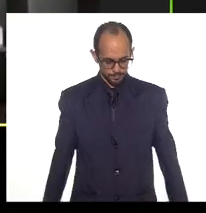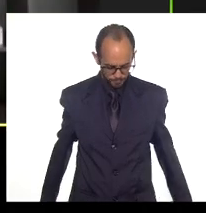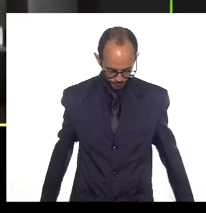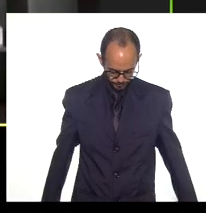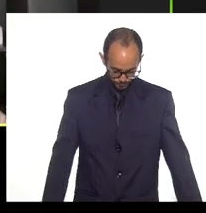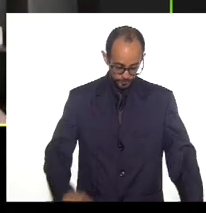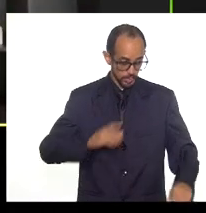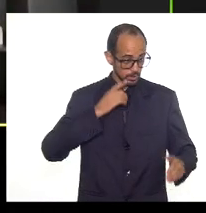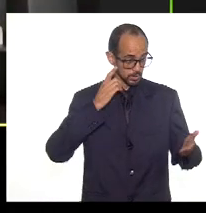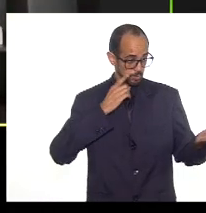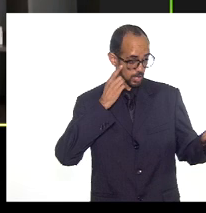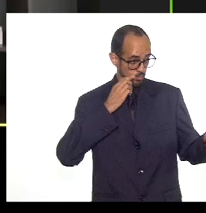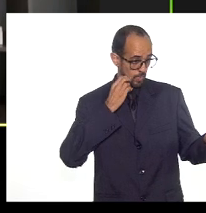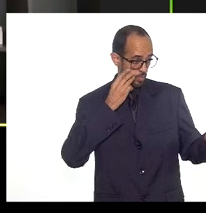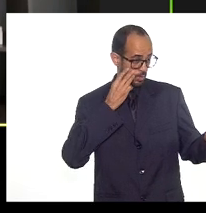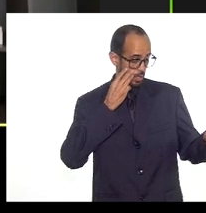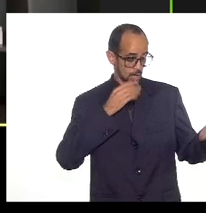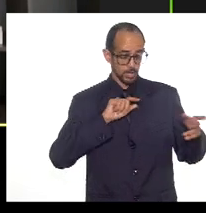Valdec,